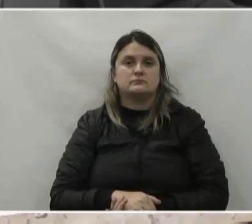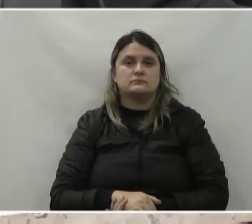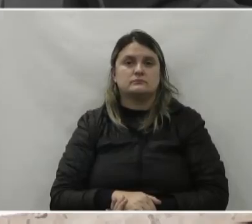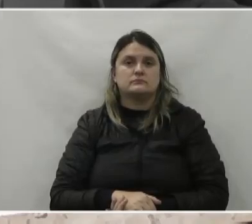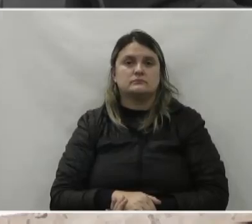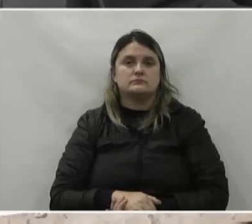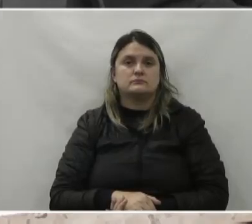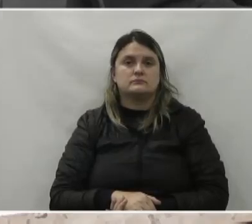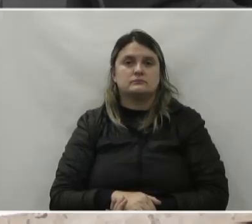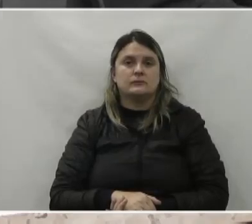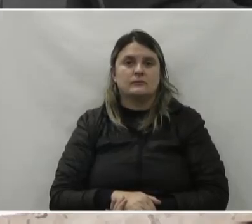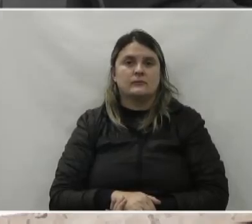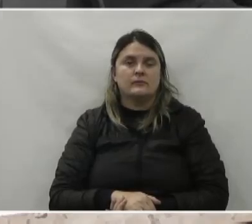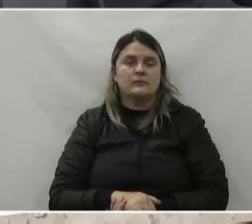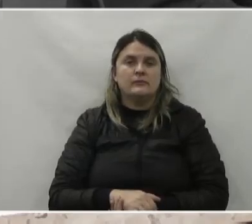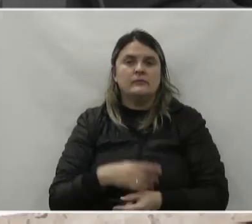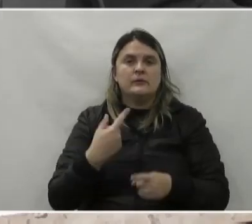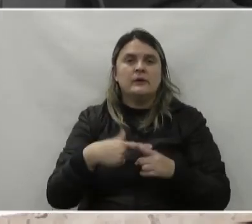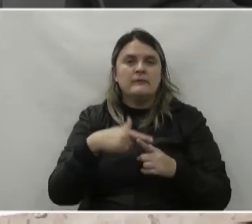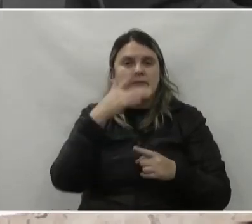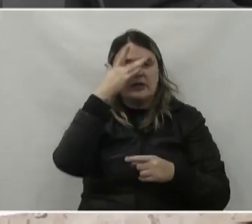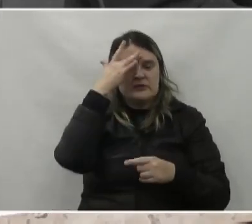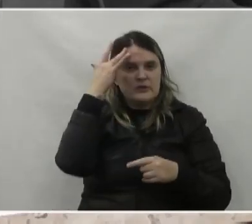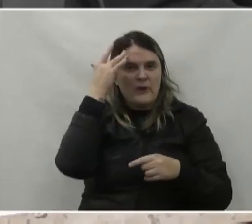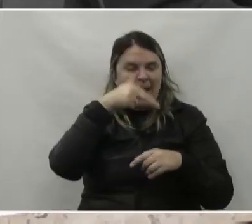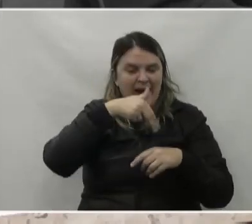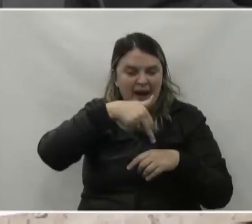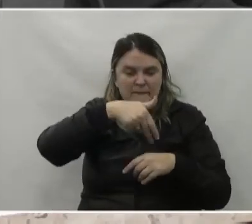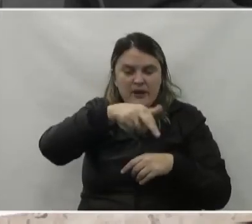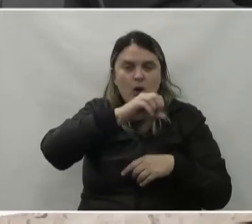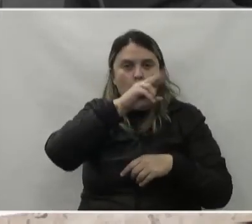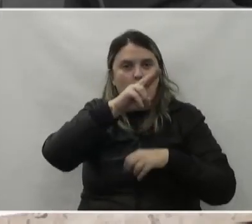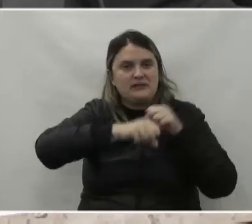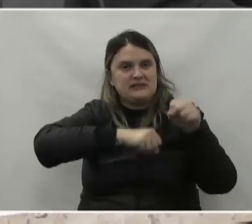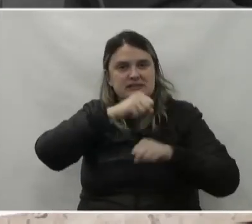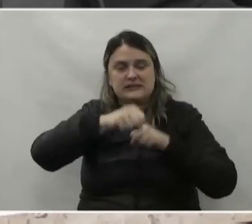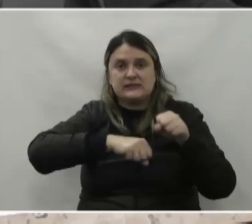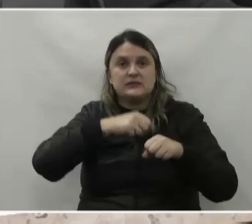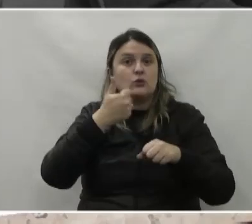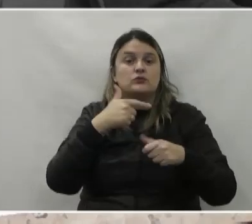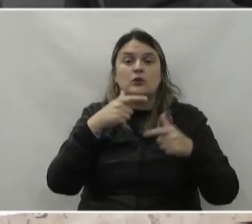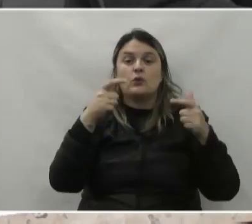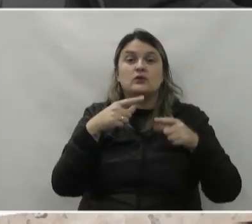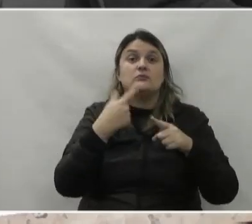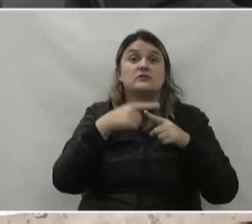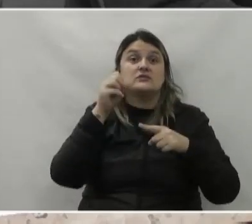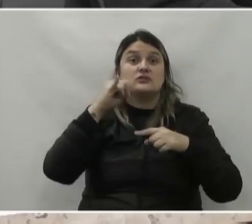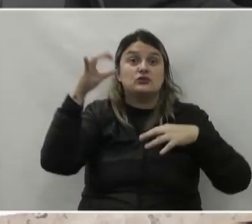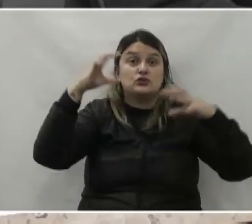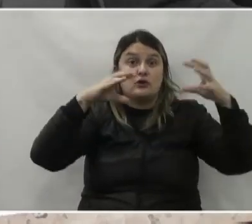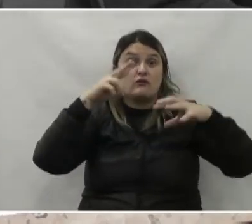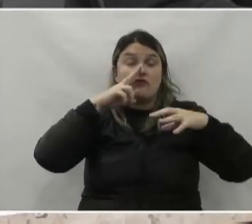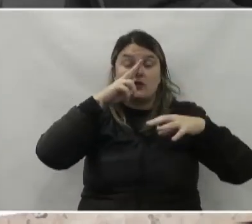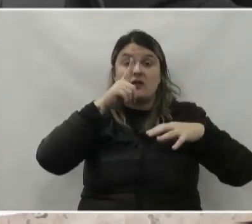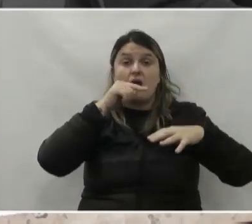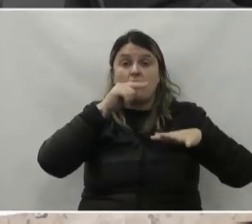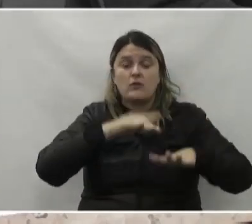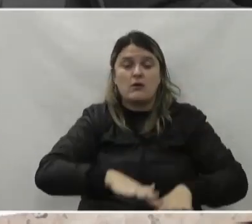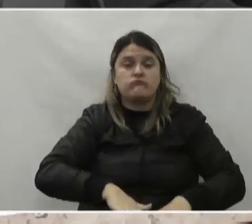o pedestre, não sofrer ali alaga, né, se molha, enfim. E daí